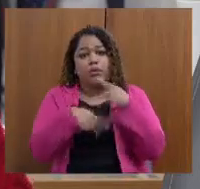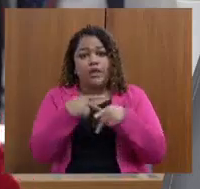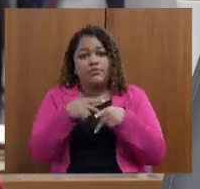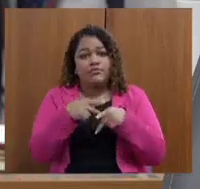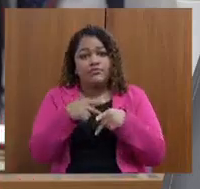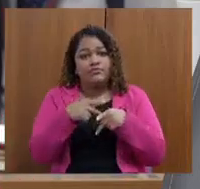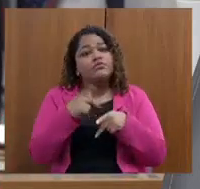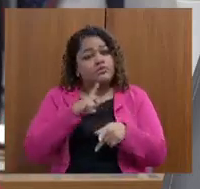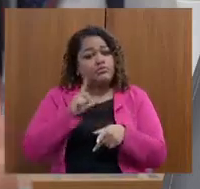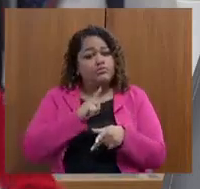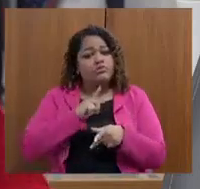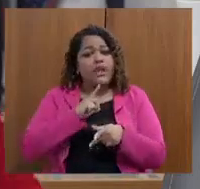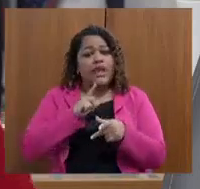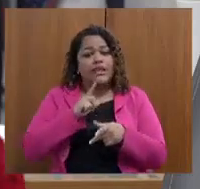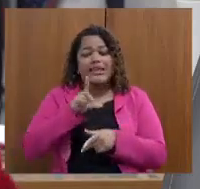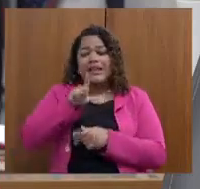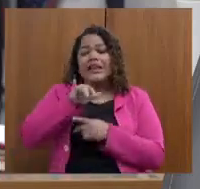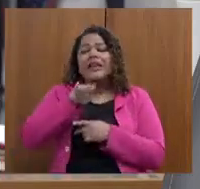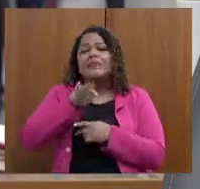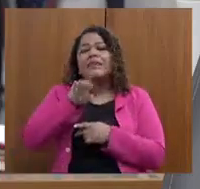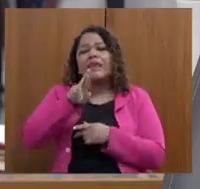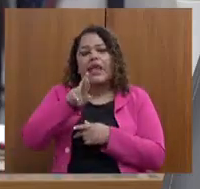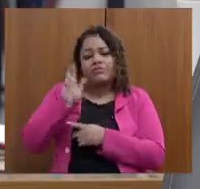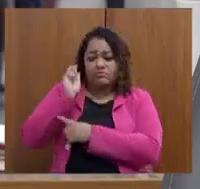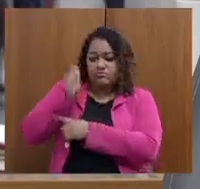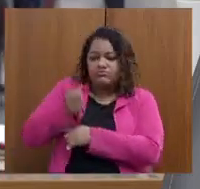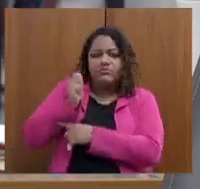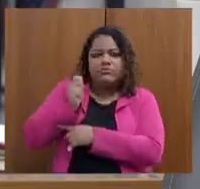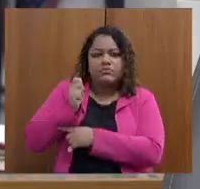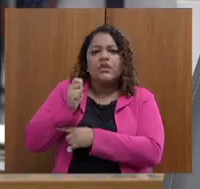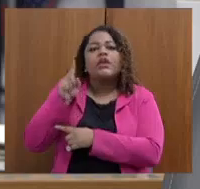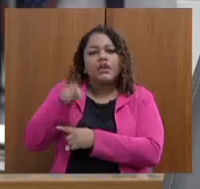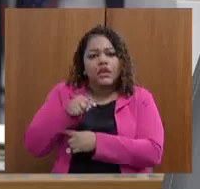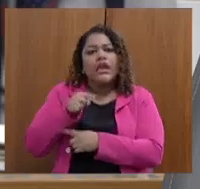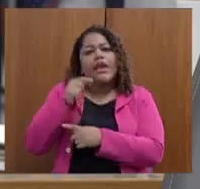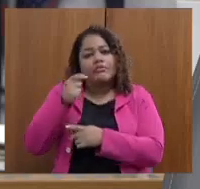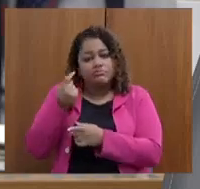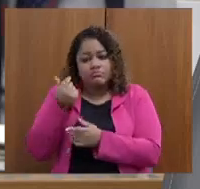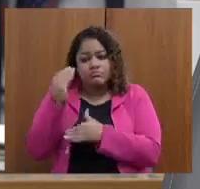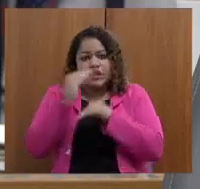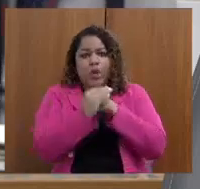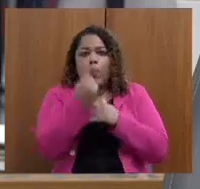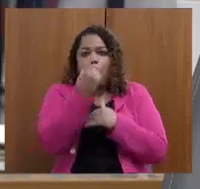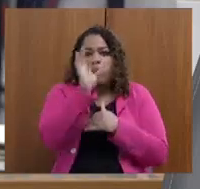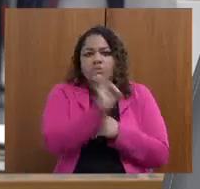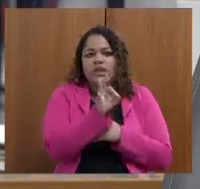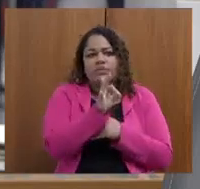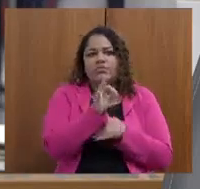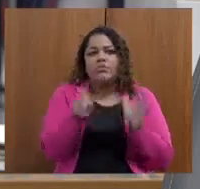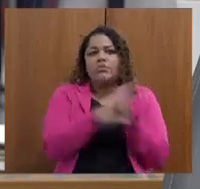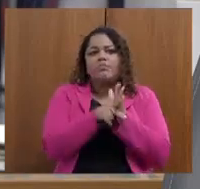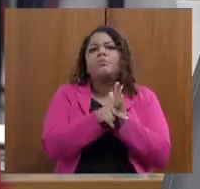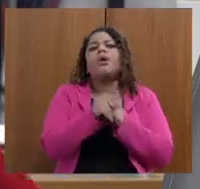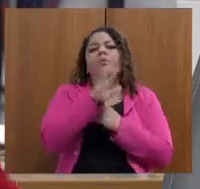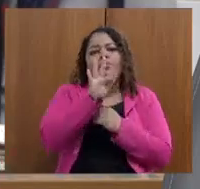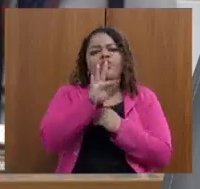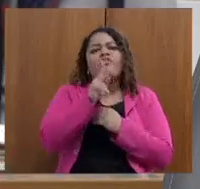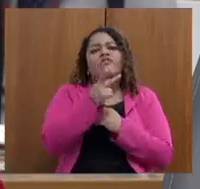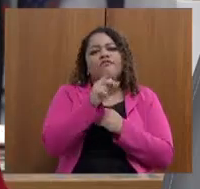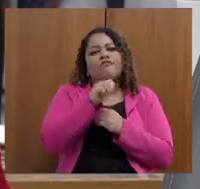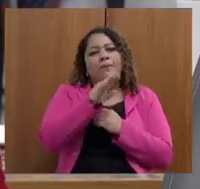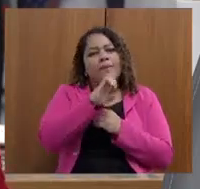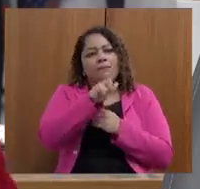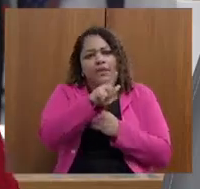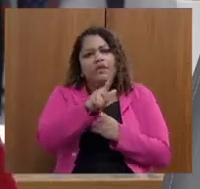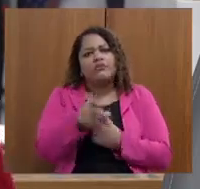Porque tem uma liminar tem uma decisão da justiça para cumprir 1% da família também né o empenho do governo Mas tem uma